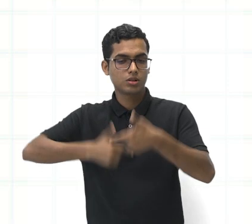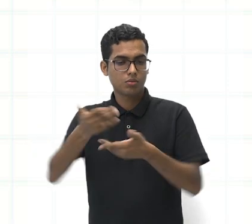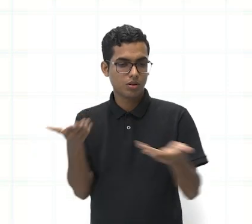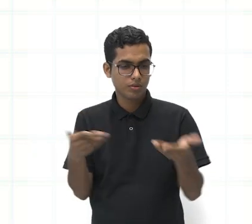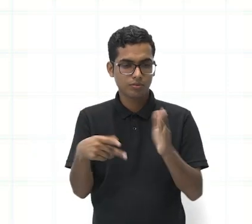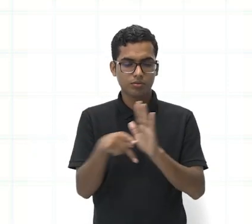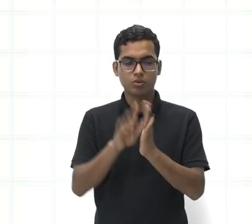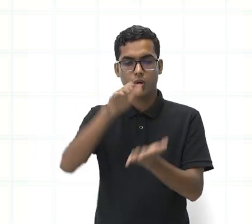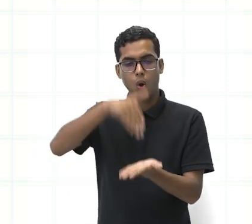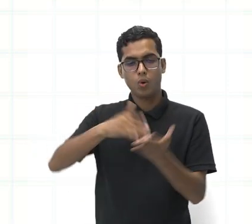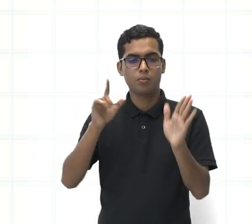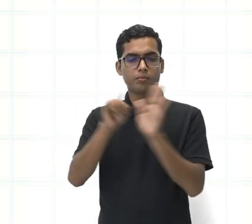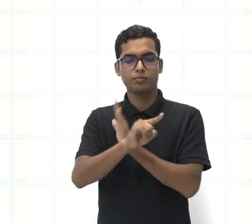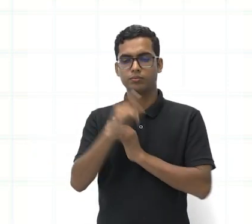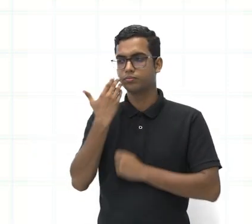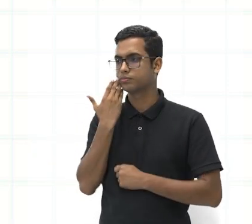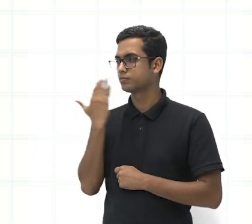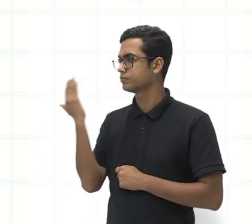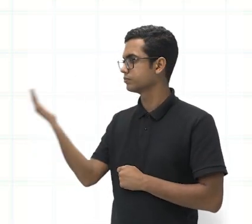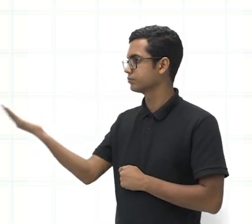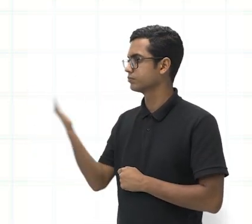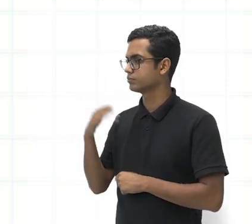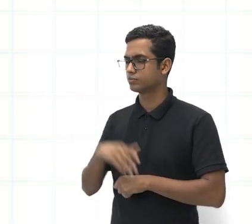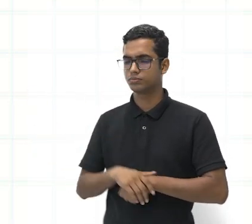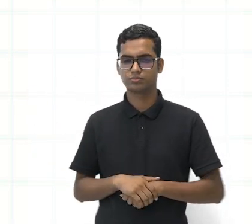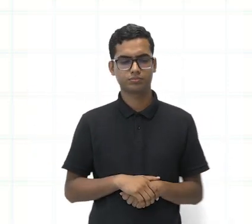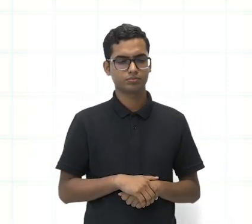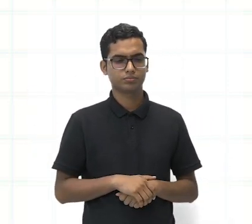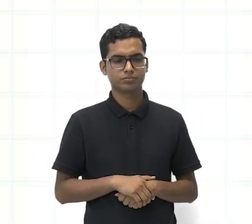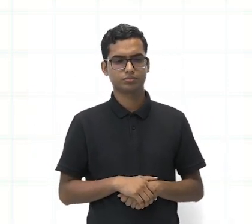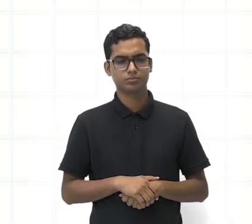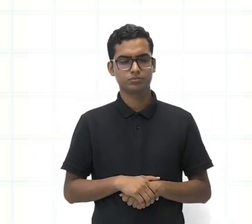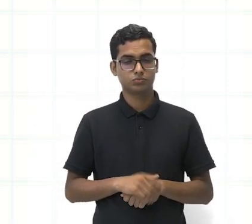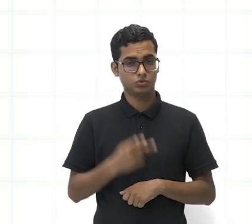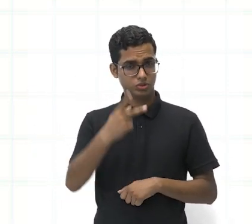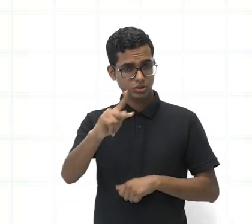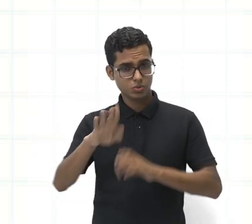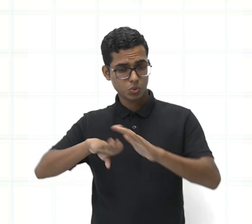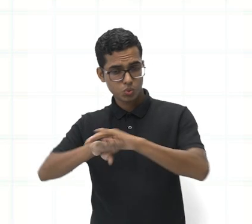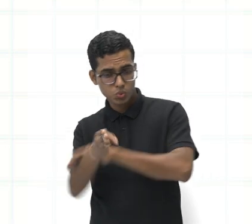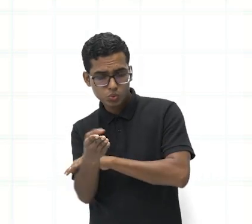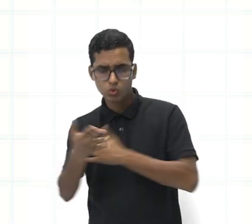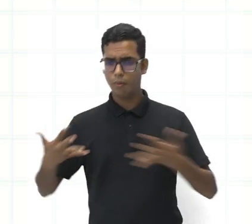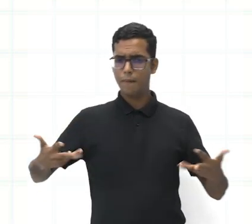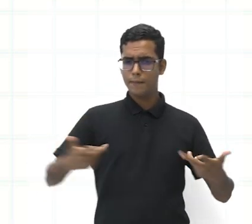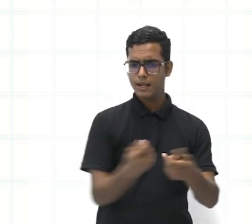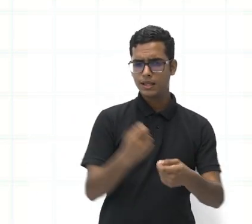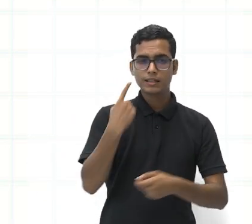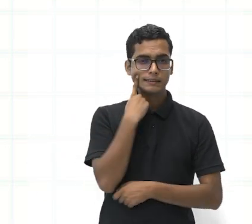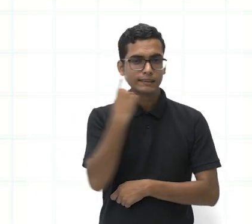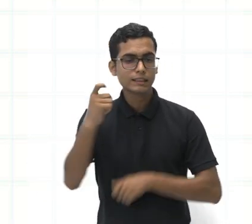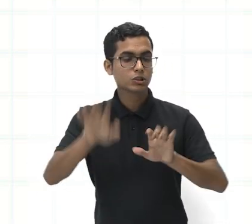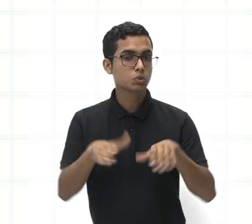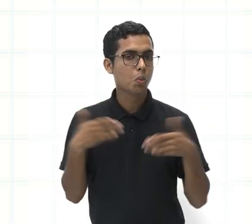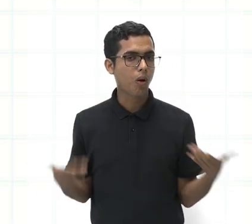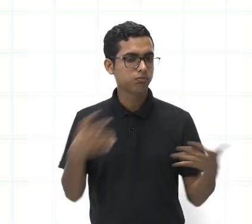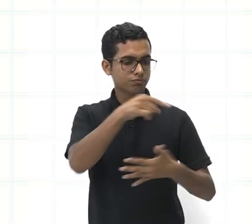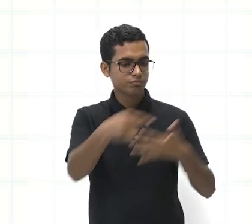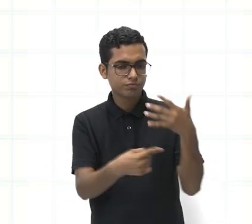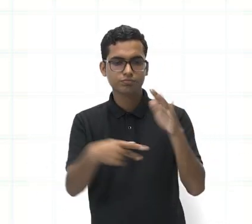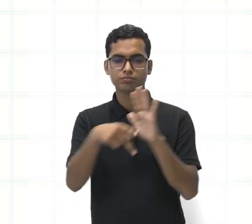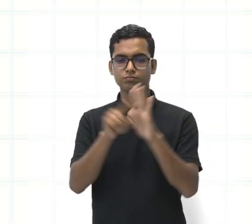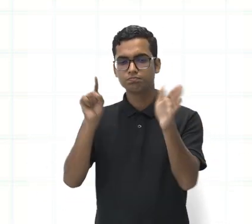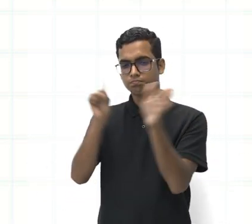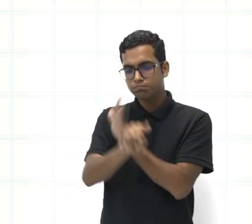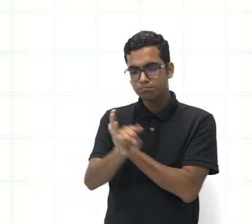are your hobbies or interests? Interests. Quais são os seus interesses e hobbies, tá? Aqui uma